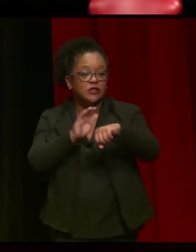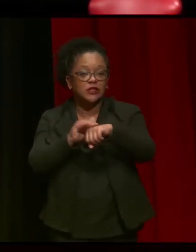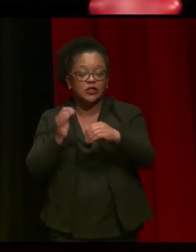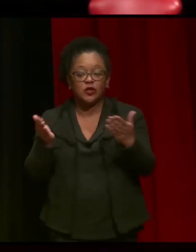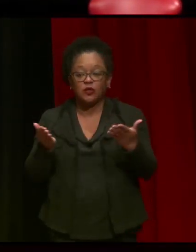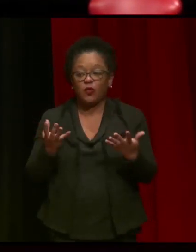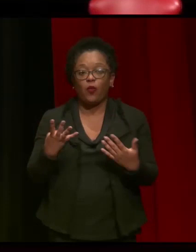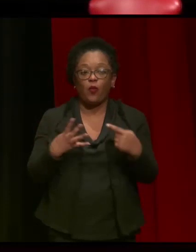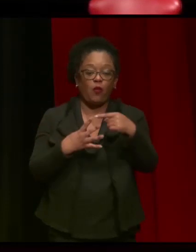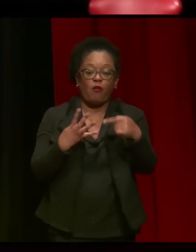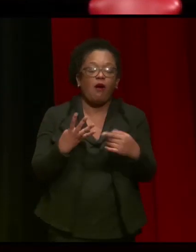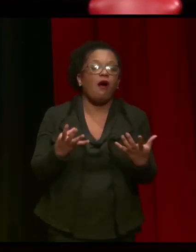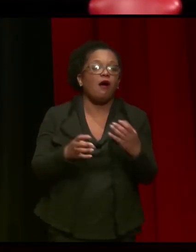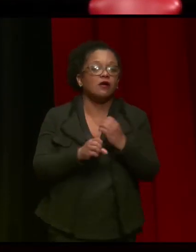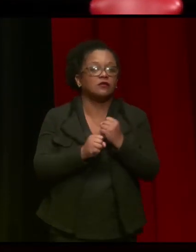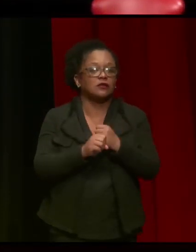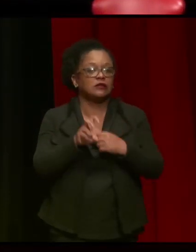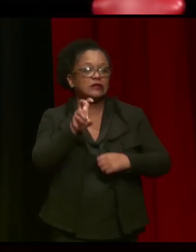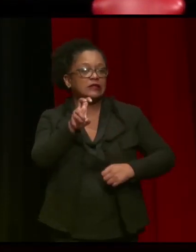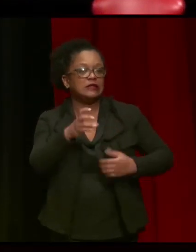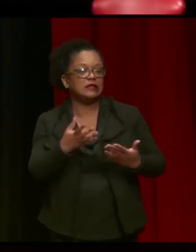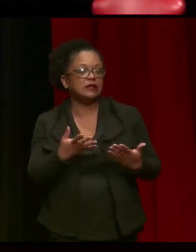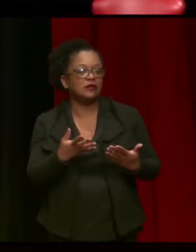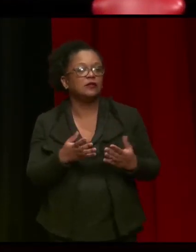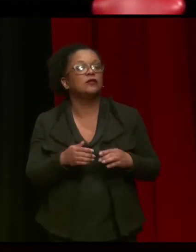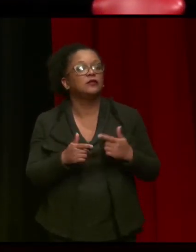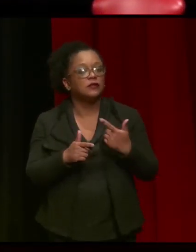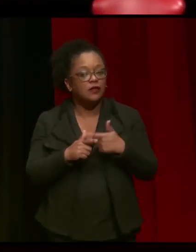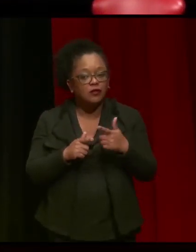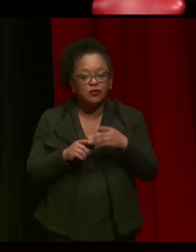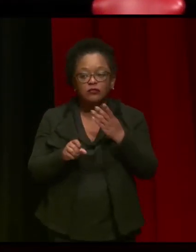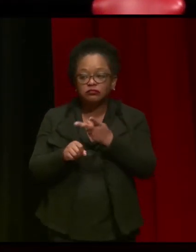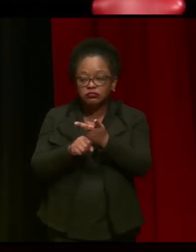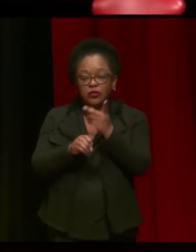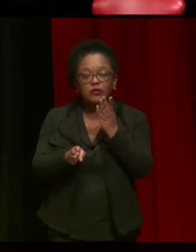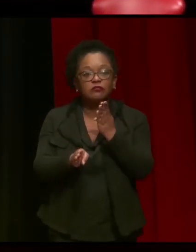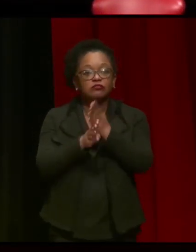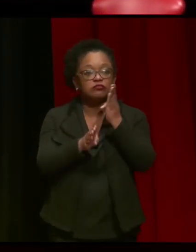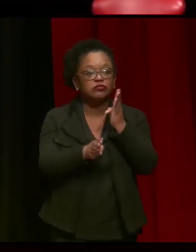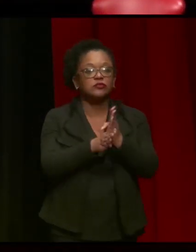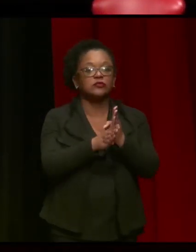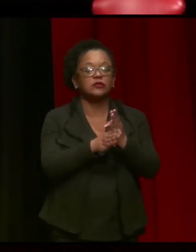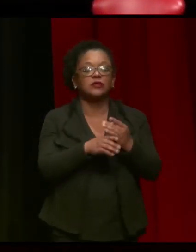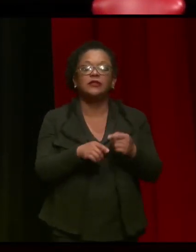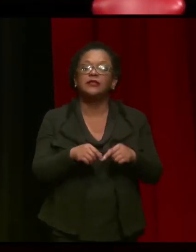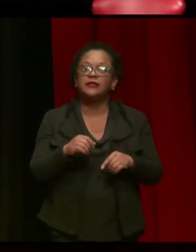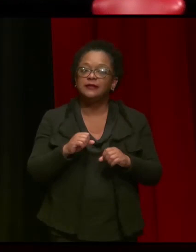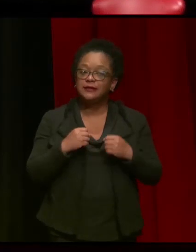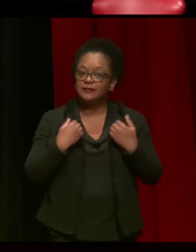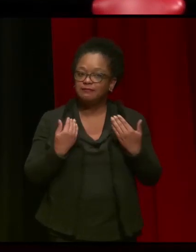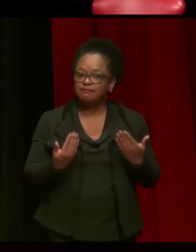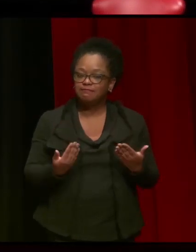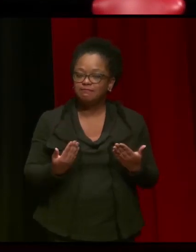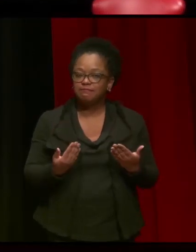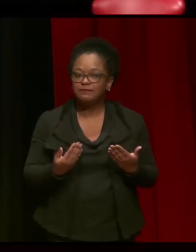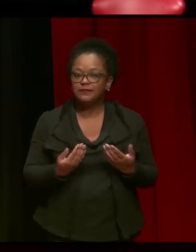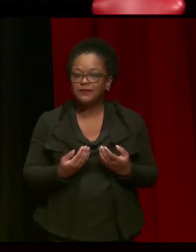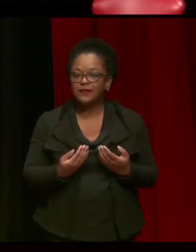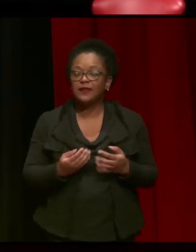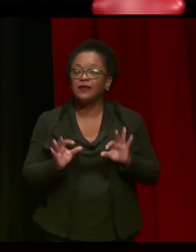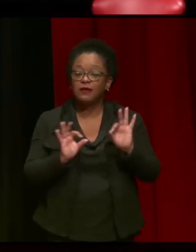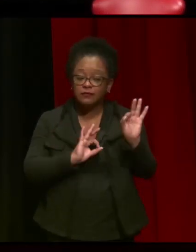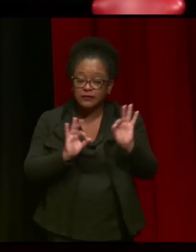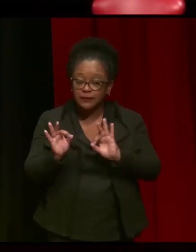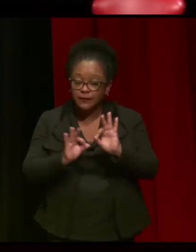Porque eu vou acabar dizendo, olha, vai na minha igreja que meu pastor está dando, tem uma escola bíblica para criança com autismo. Entendeu? Esse é o negócio que eu falei